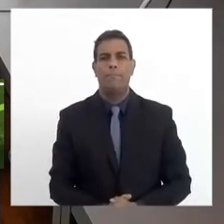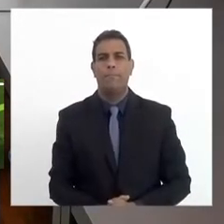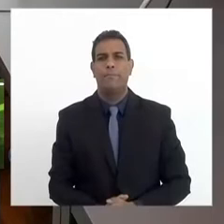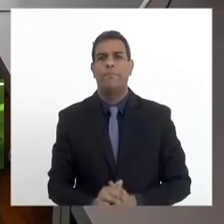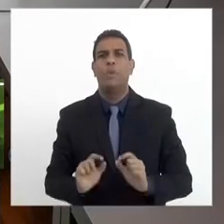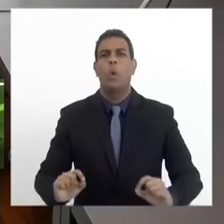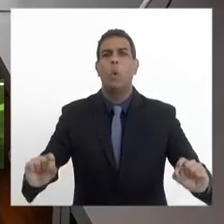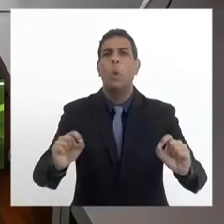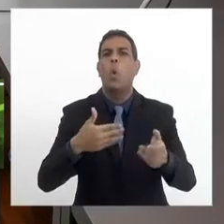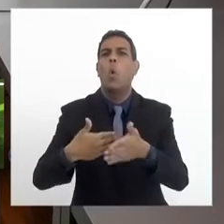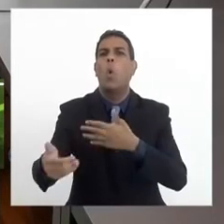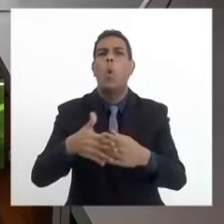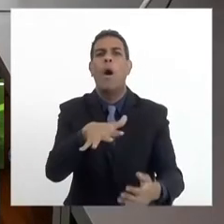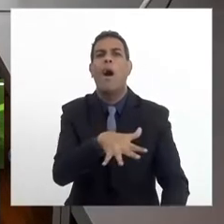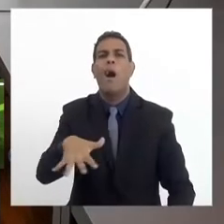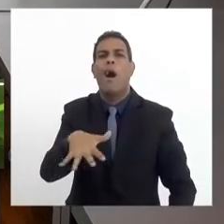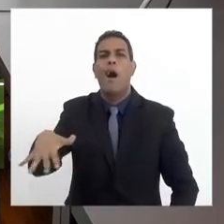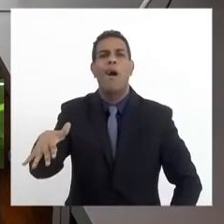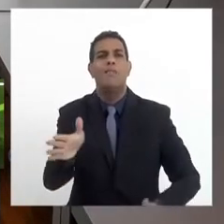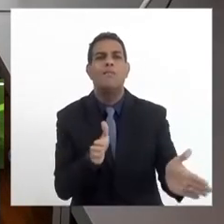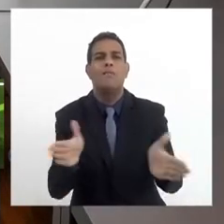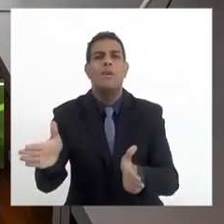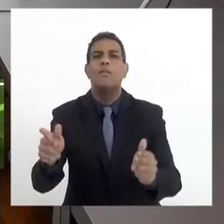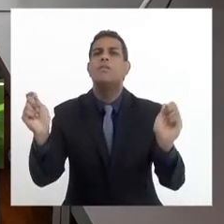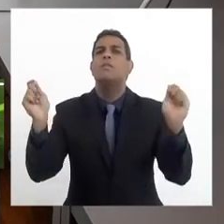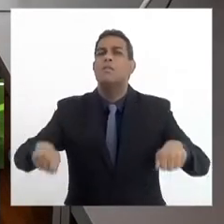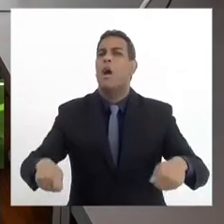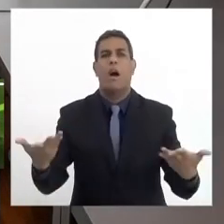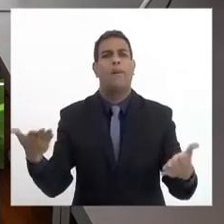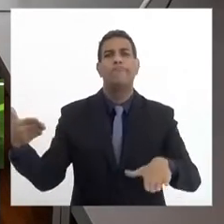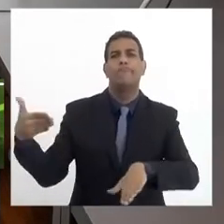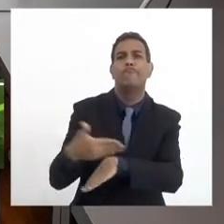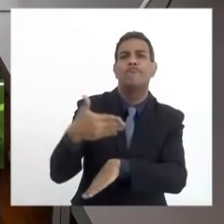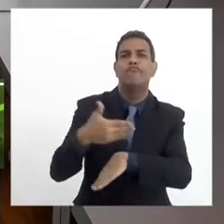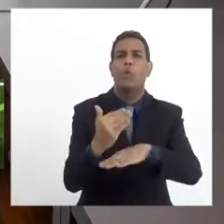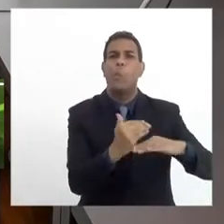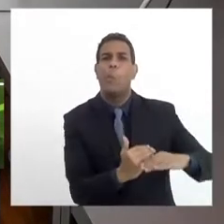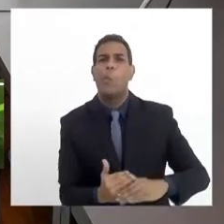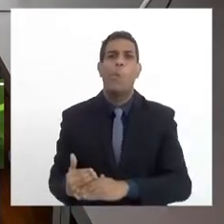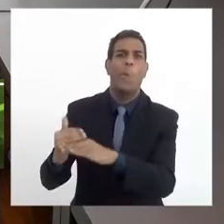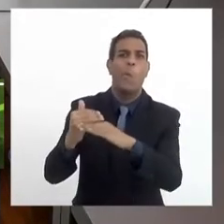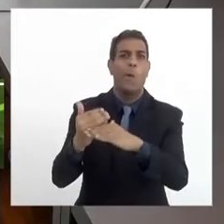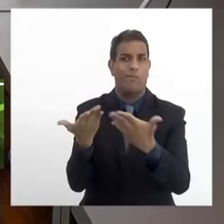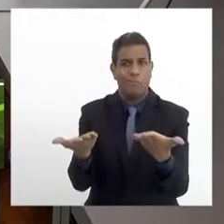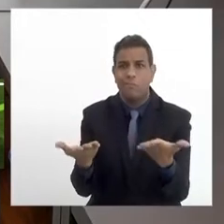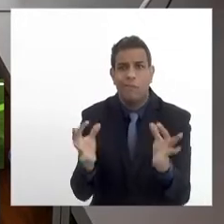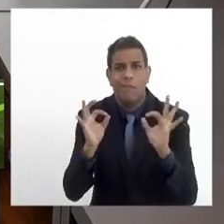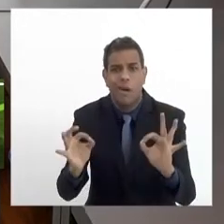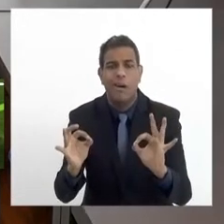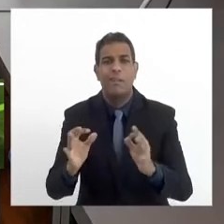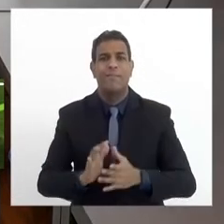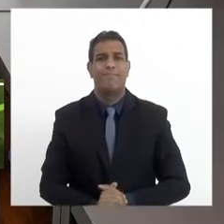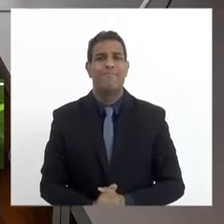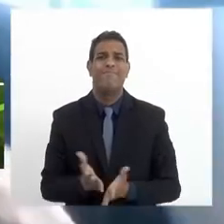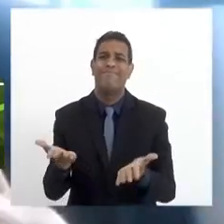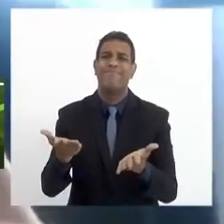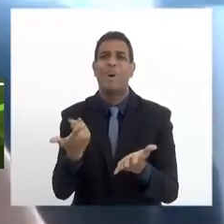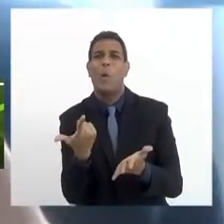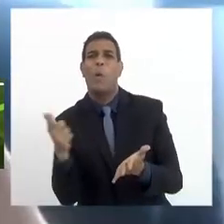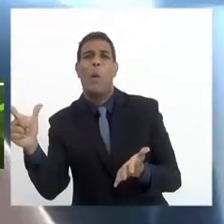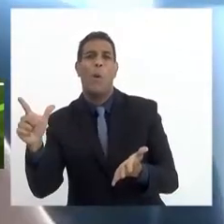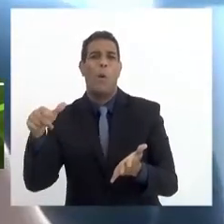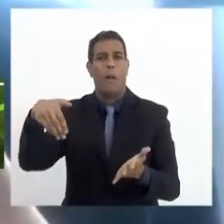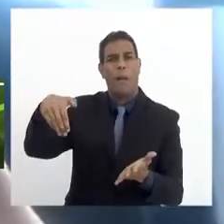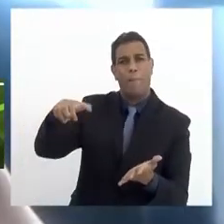Qualquer espaço acessível dará à pessoa. Eu explique isso ao ministro da Educação. Hã? Ah, não, mas isso, ele não entendeu. O deputado